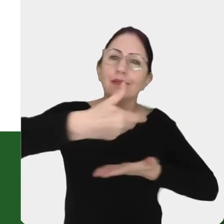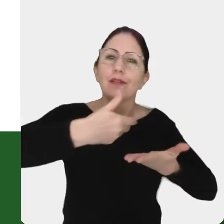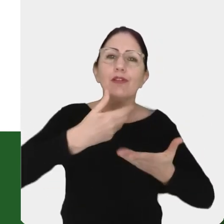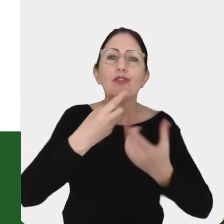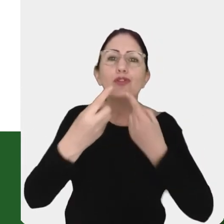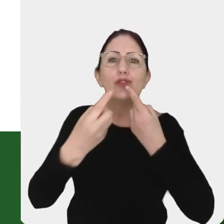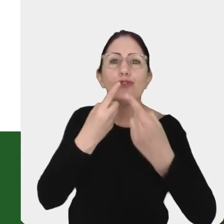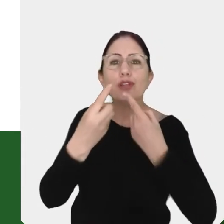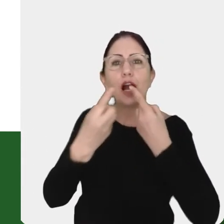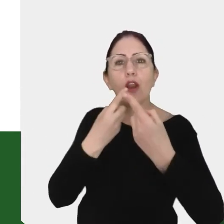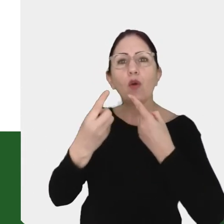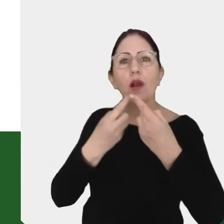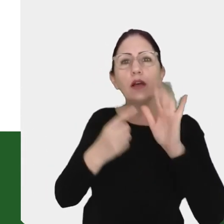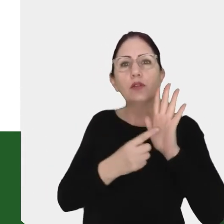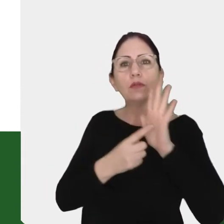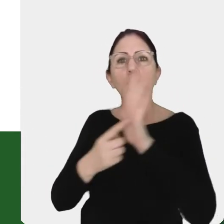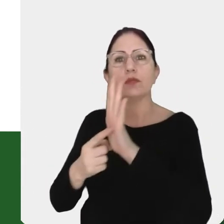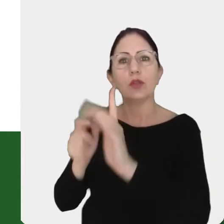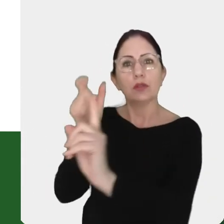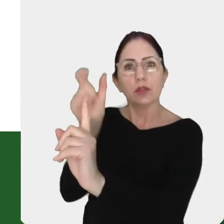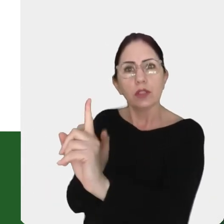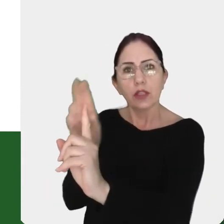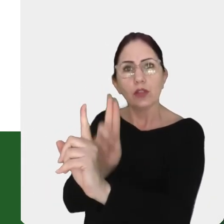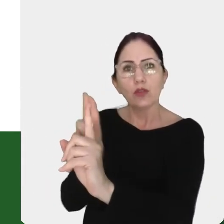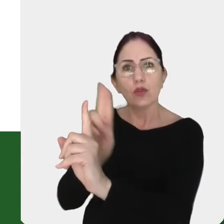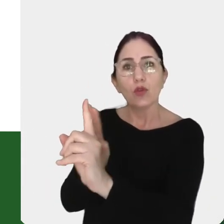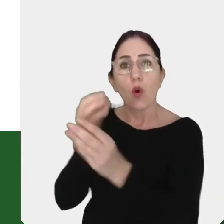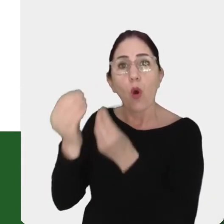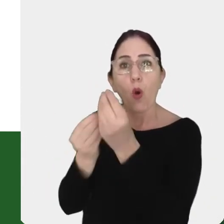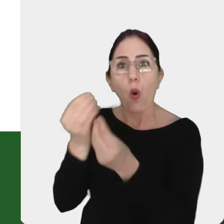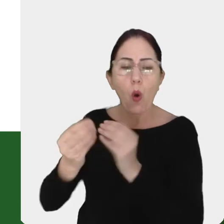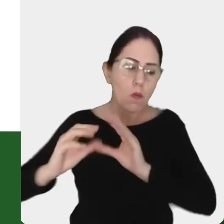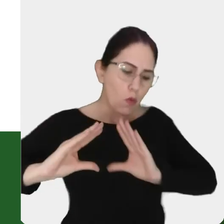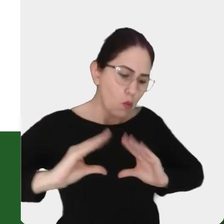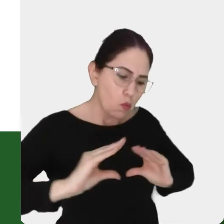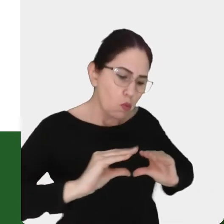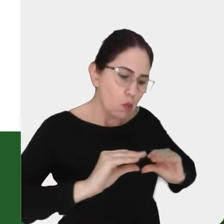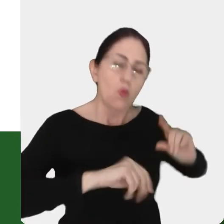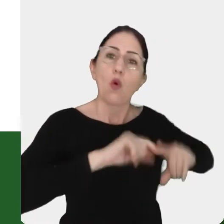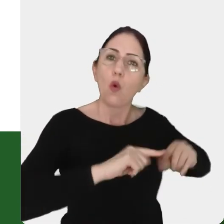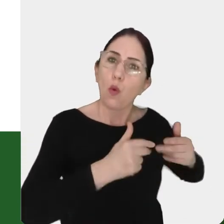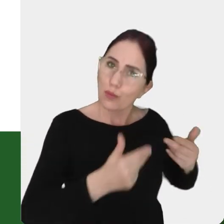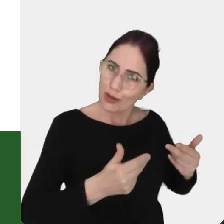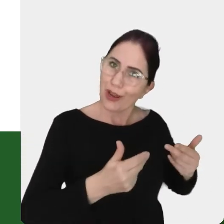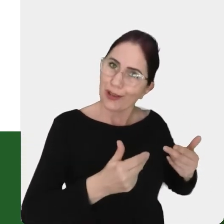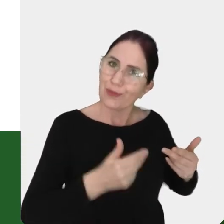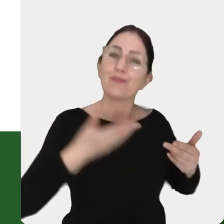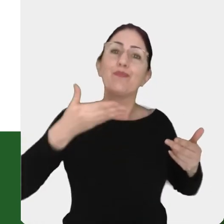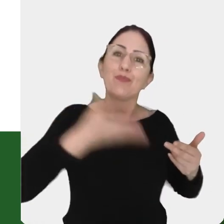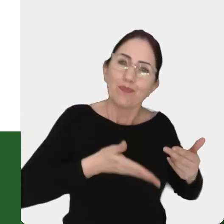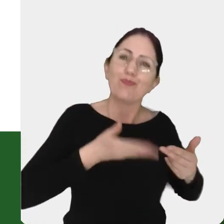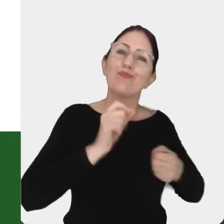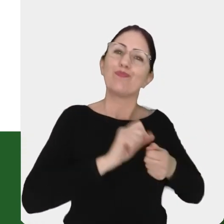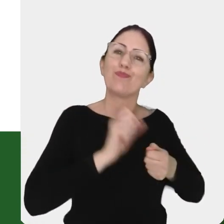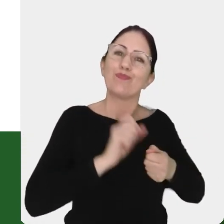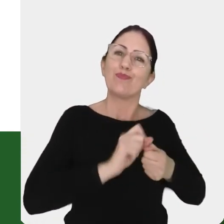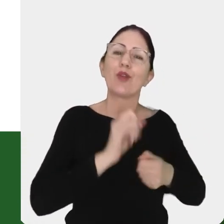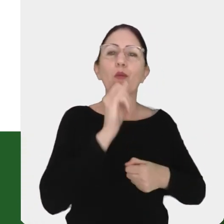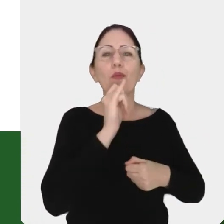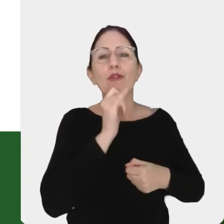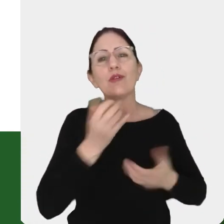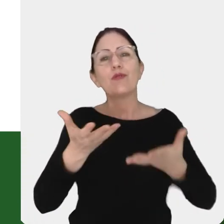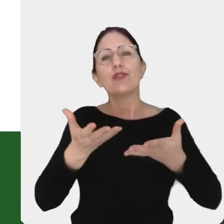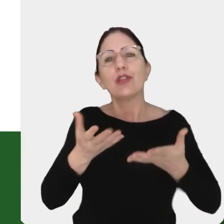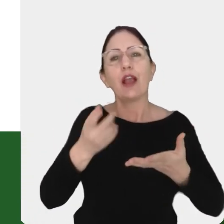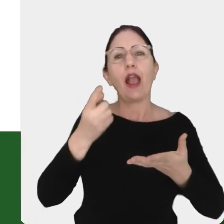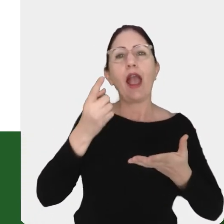deve conversar com o usuário, mostrando para ele como interagir com o objeto. Que é isso, então, que basicamente a gente faz quando a